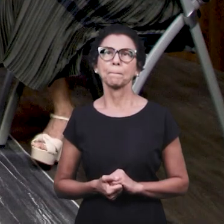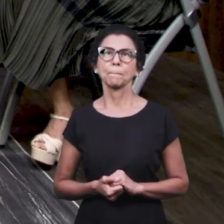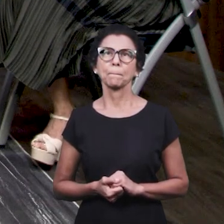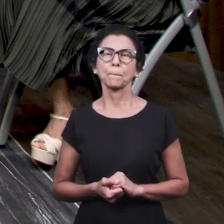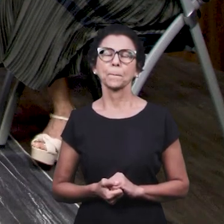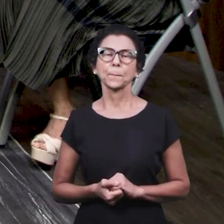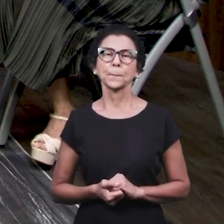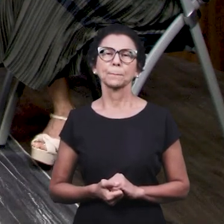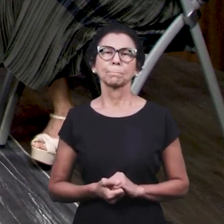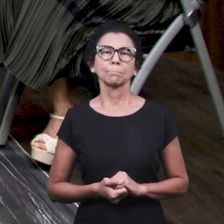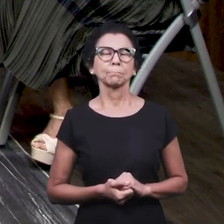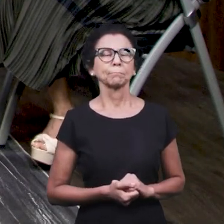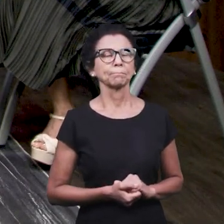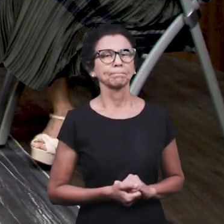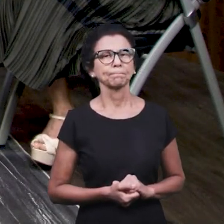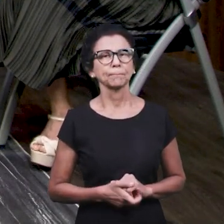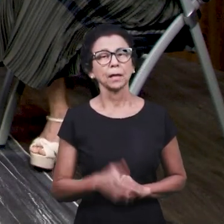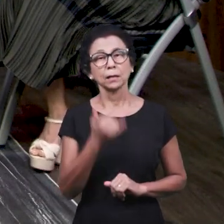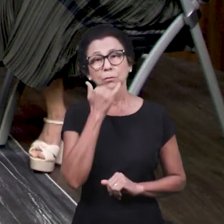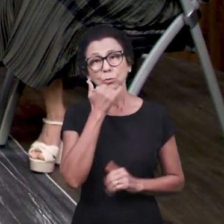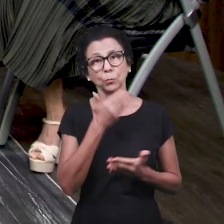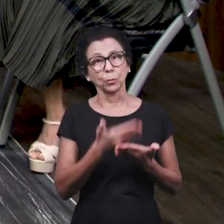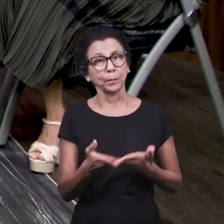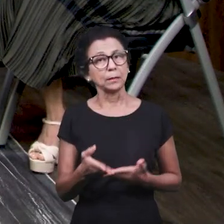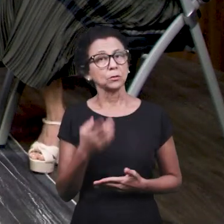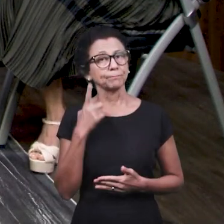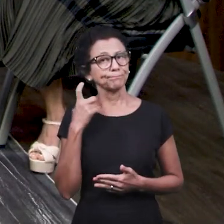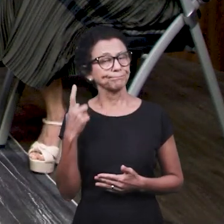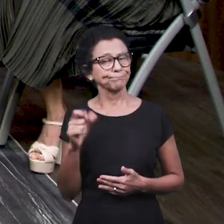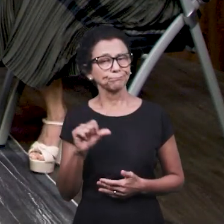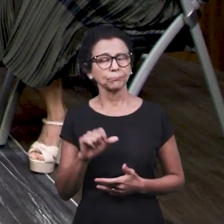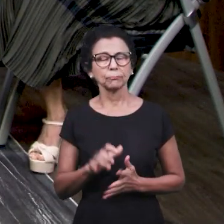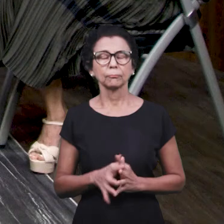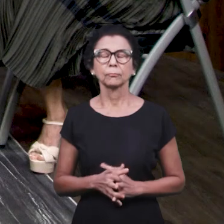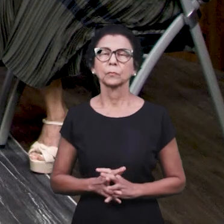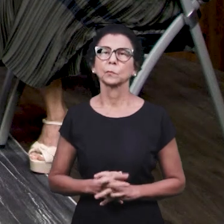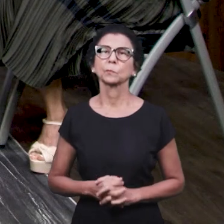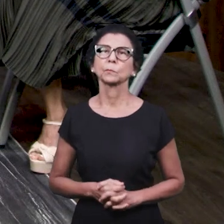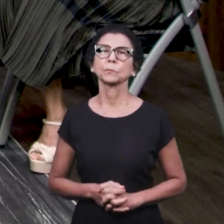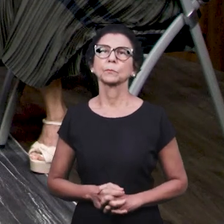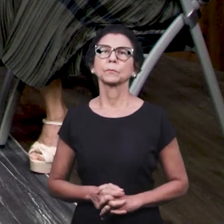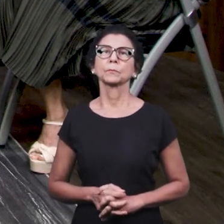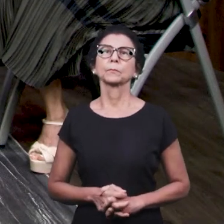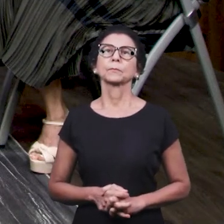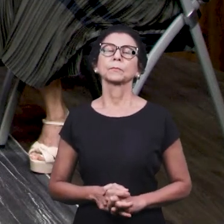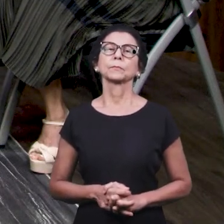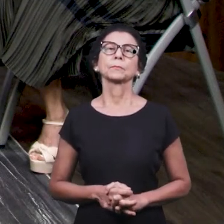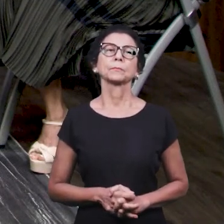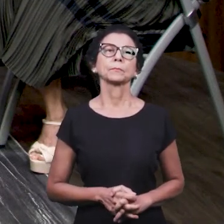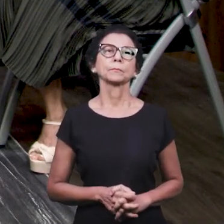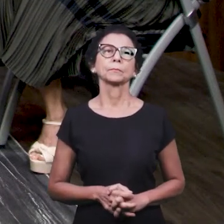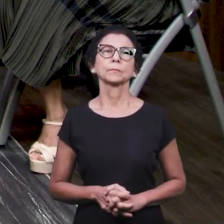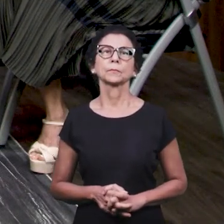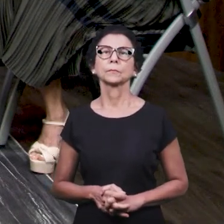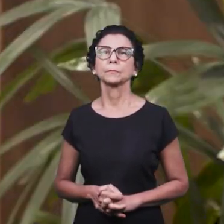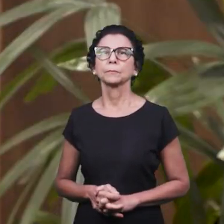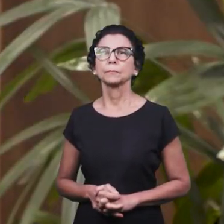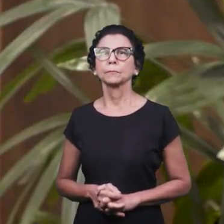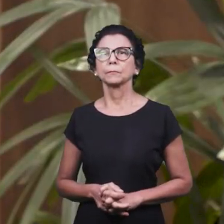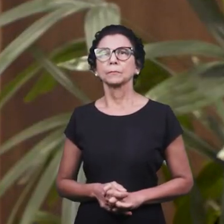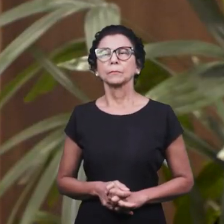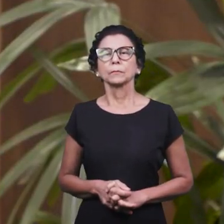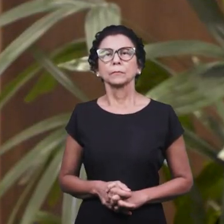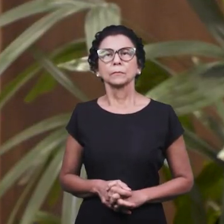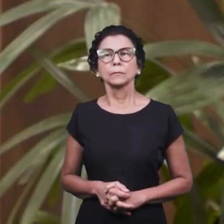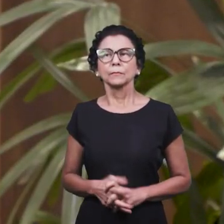propriamente para ser rotariano, ok? Nós temos muitas instituições, né? Muitas agências que trabalham com isso. E agora, Vitória, nós vamos